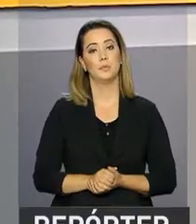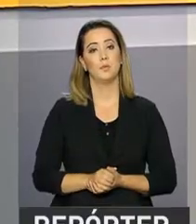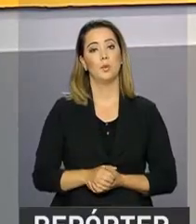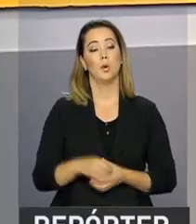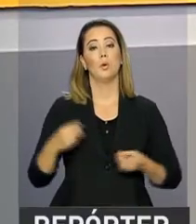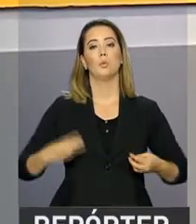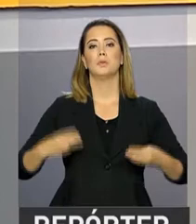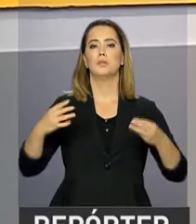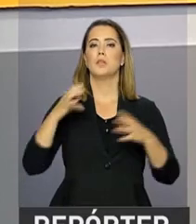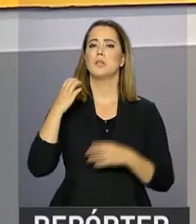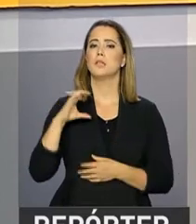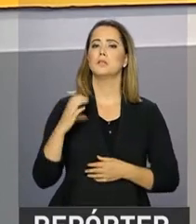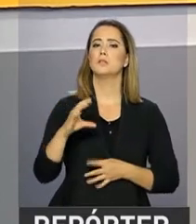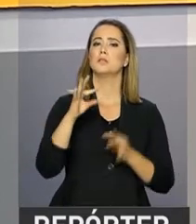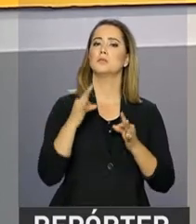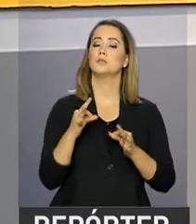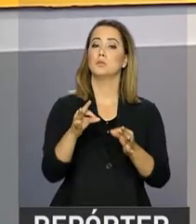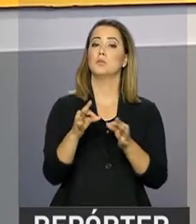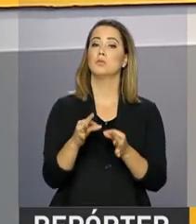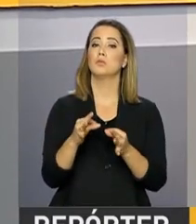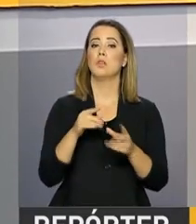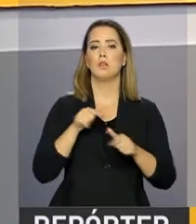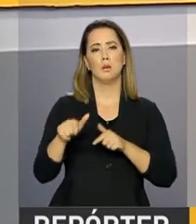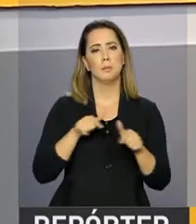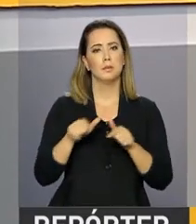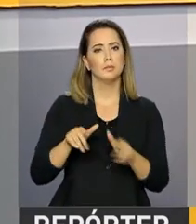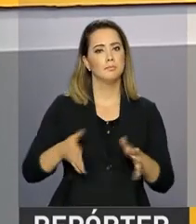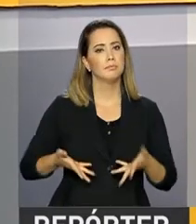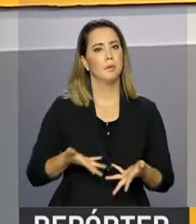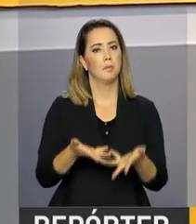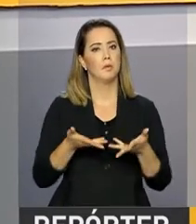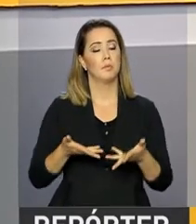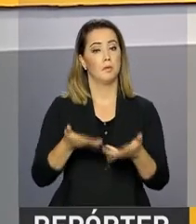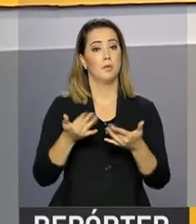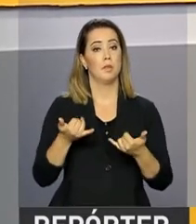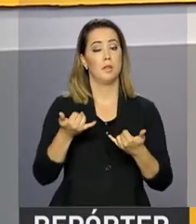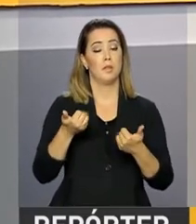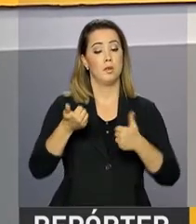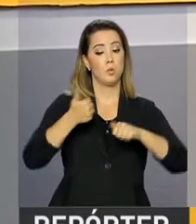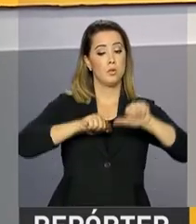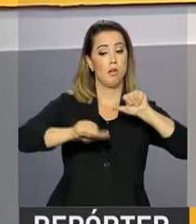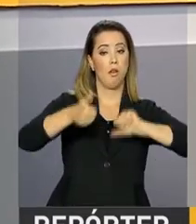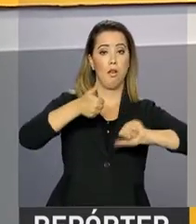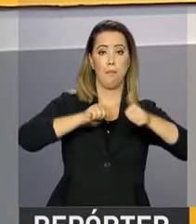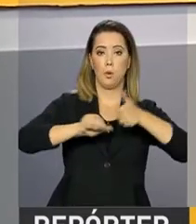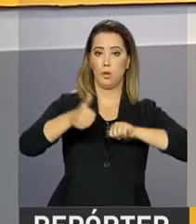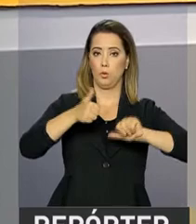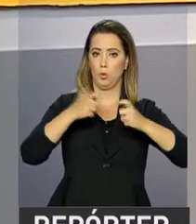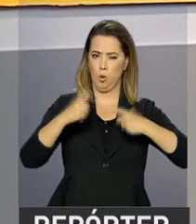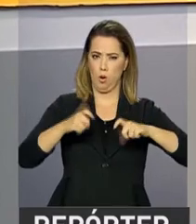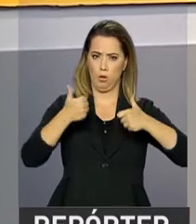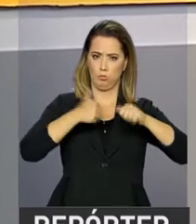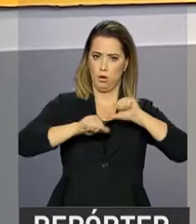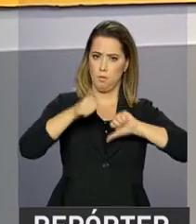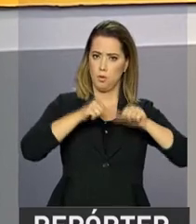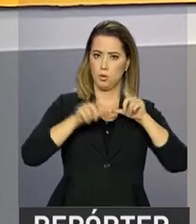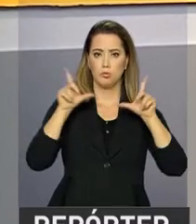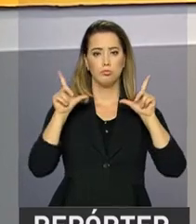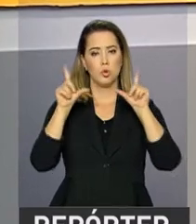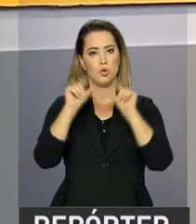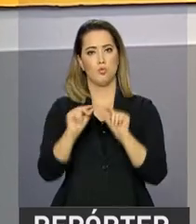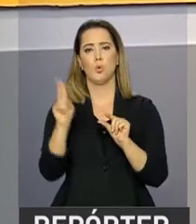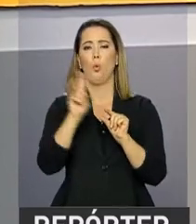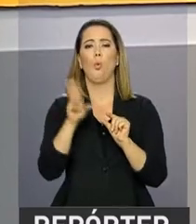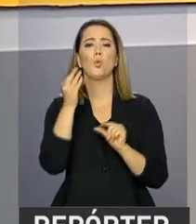ministério de ciência e tecnologia vem trabalhando para promover entre os laboratórios do país métodos que dispensem ou reduzam